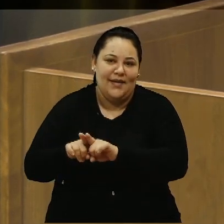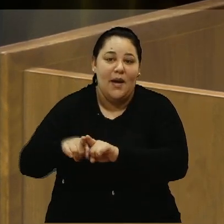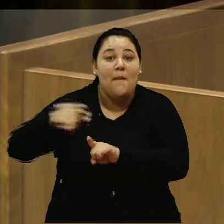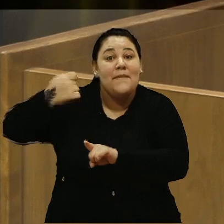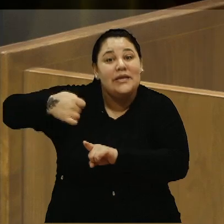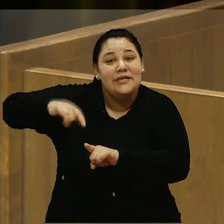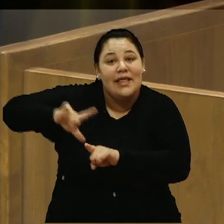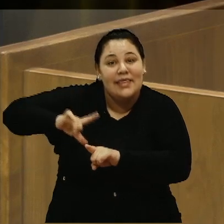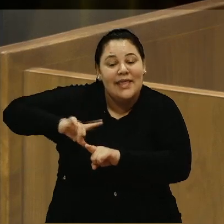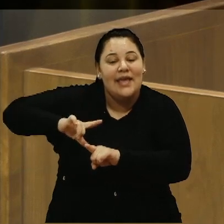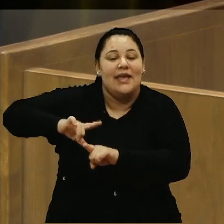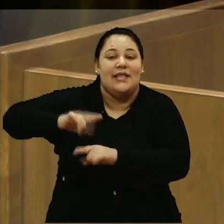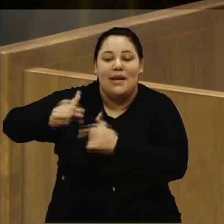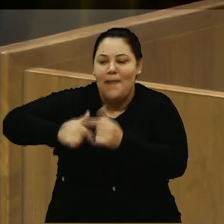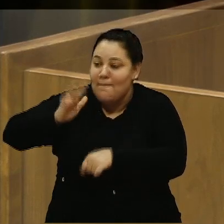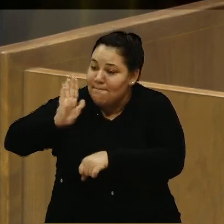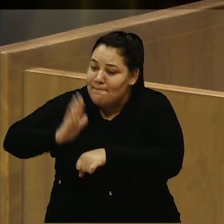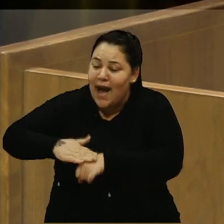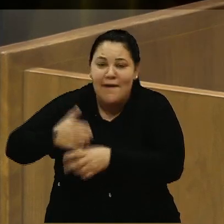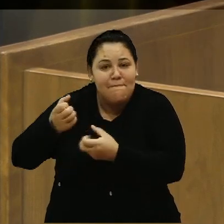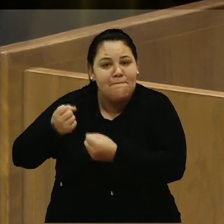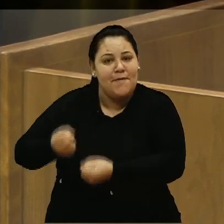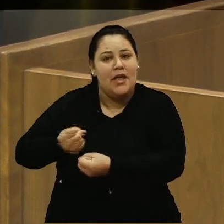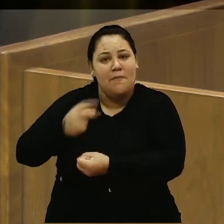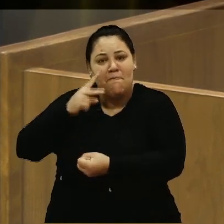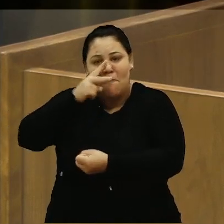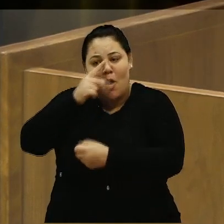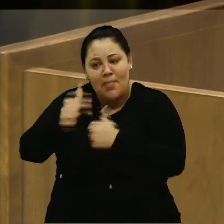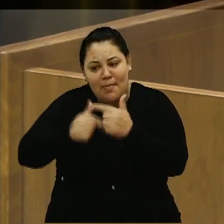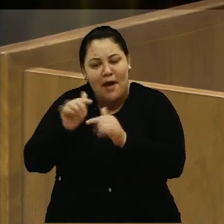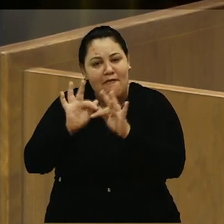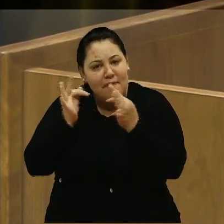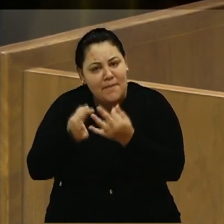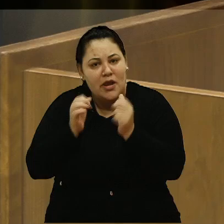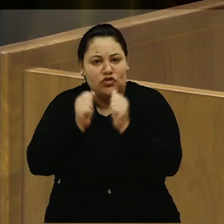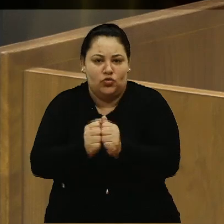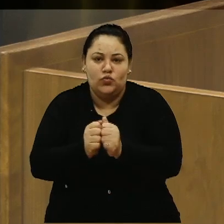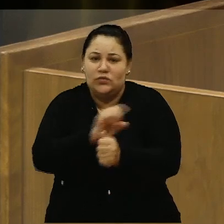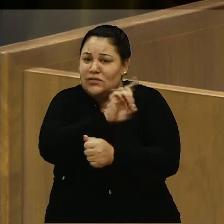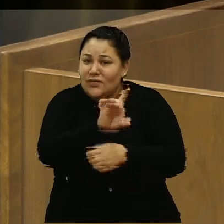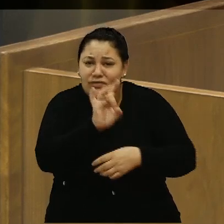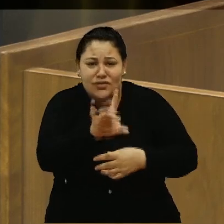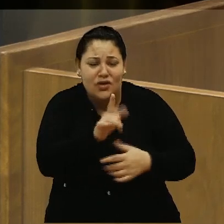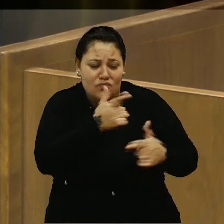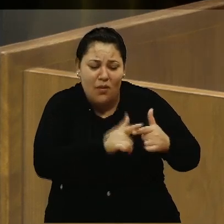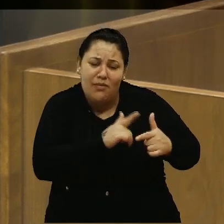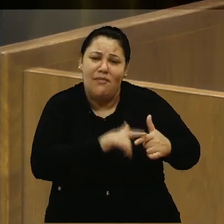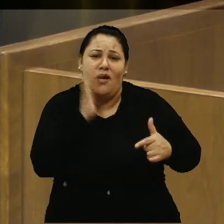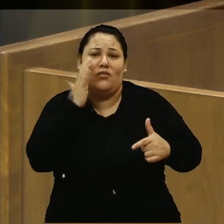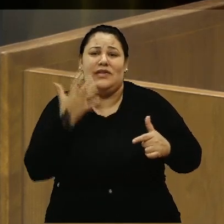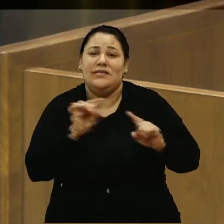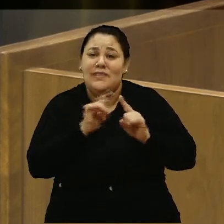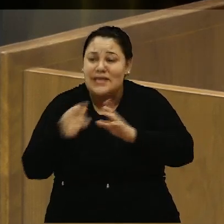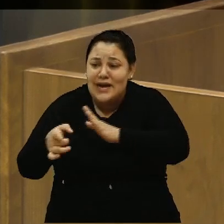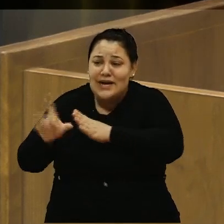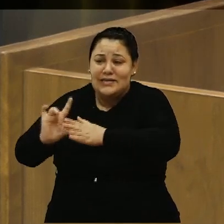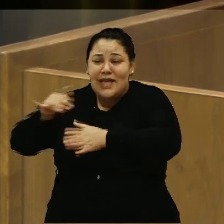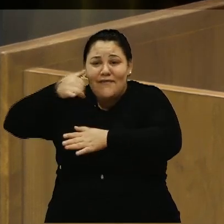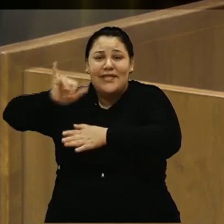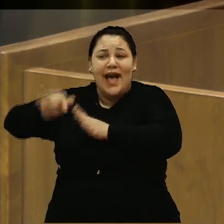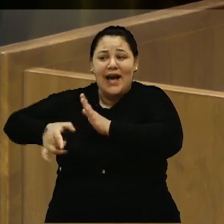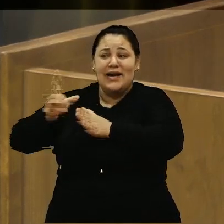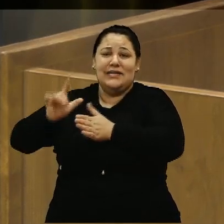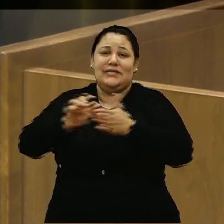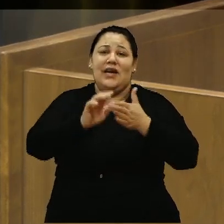Precisaríamos ter serviços fortalecidos para trabalhar as famílias, não só quando os problemas acontecem, mas de forma preventiva, que acompanhassem